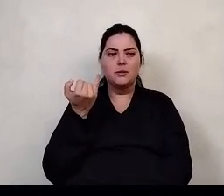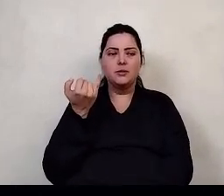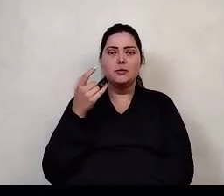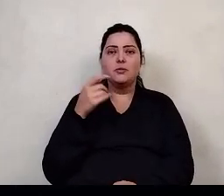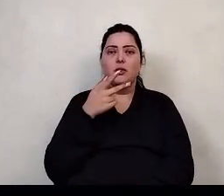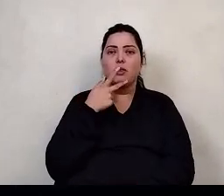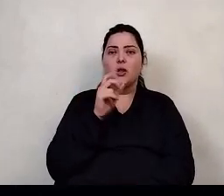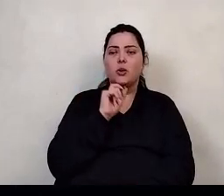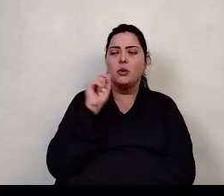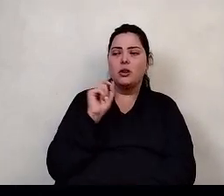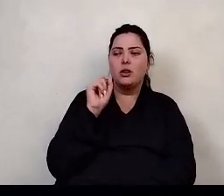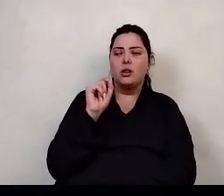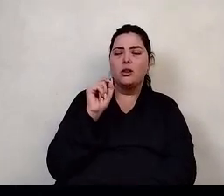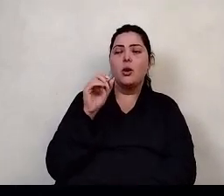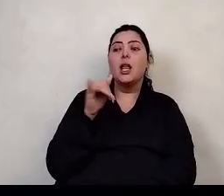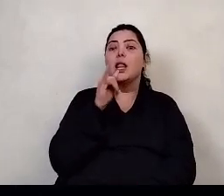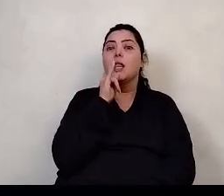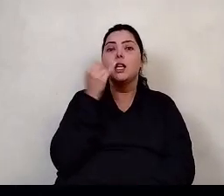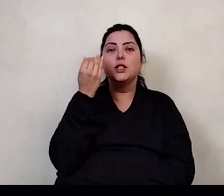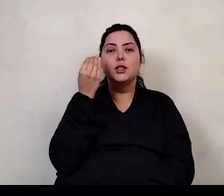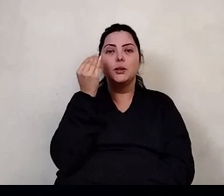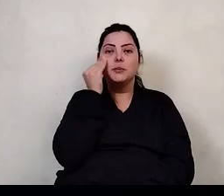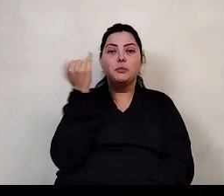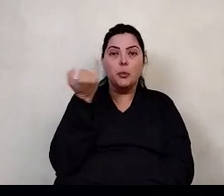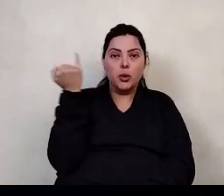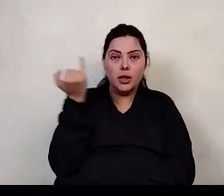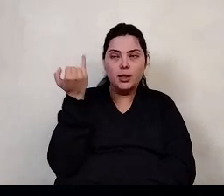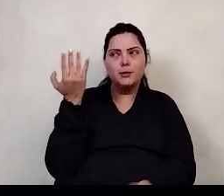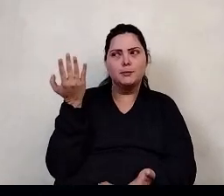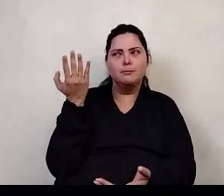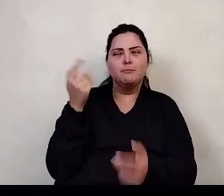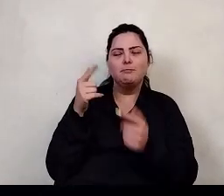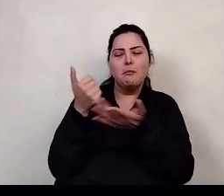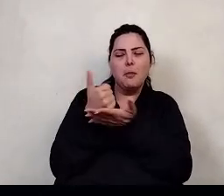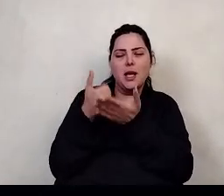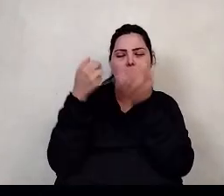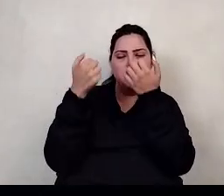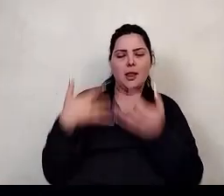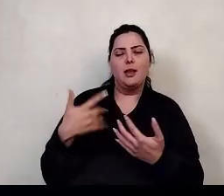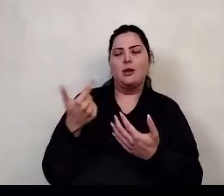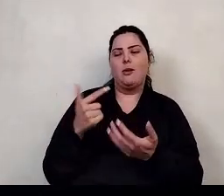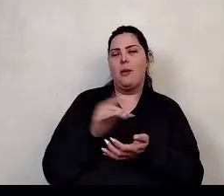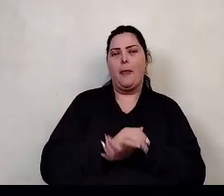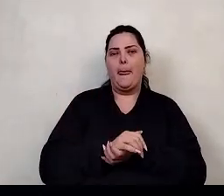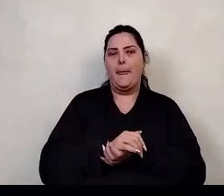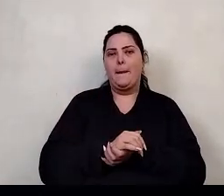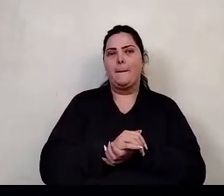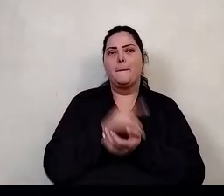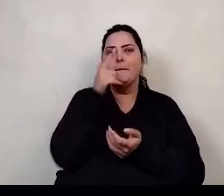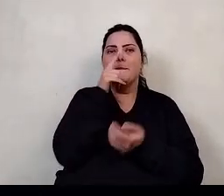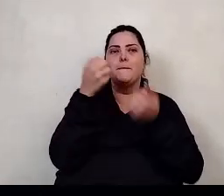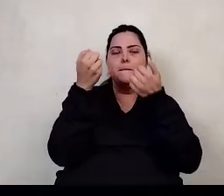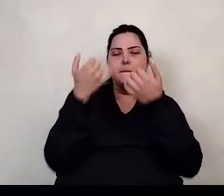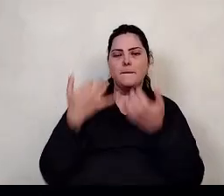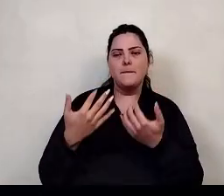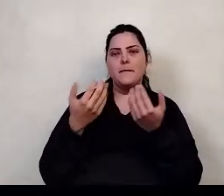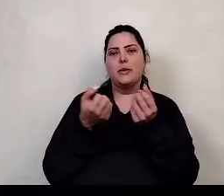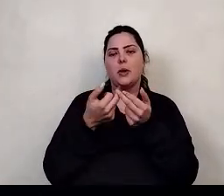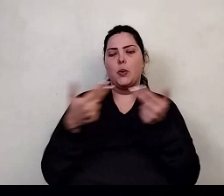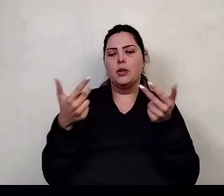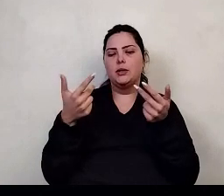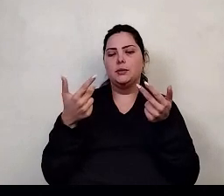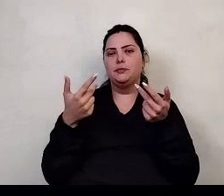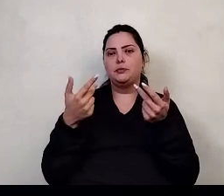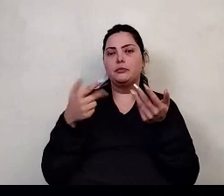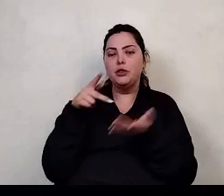do os testes são importantes. Mas a gente não embasa muito bem isso, a gente acaba não chegando e trazendo coisas concretas que confirmem